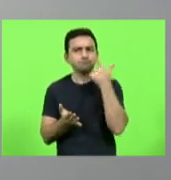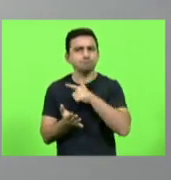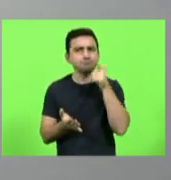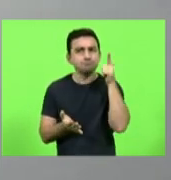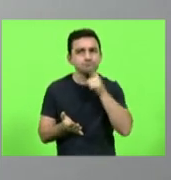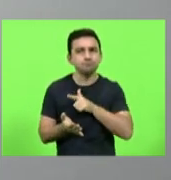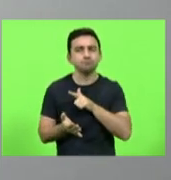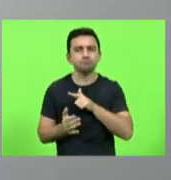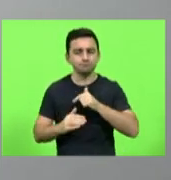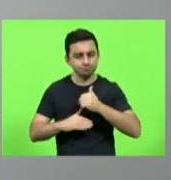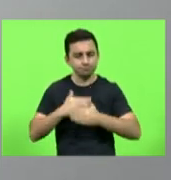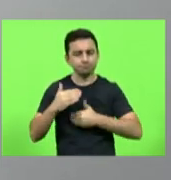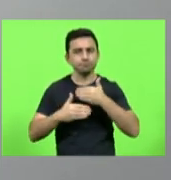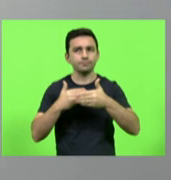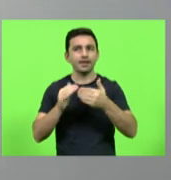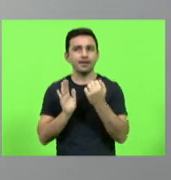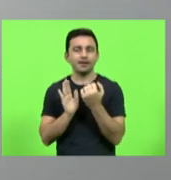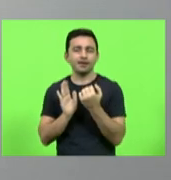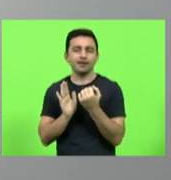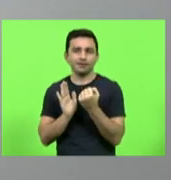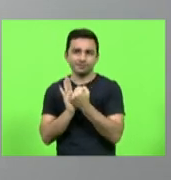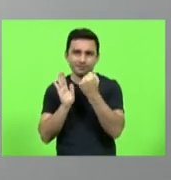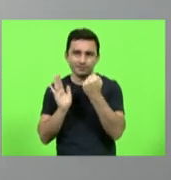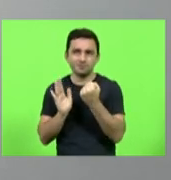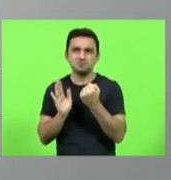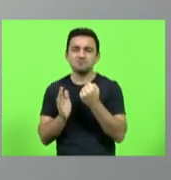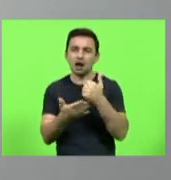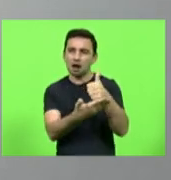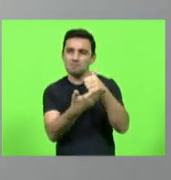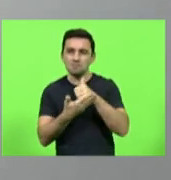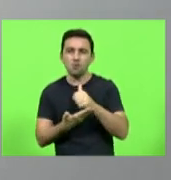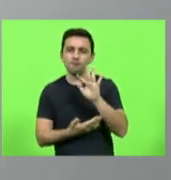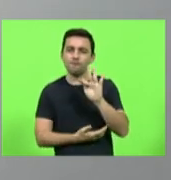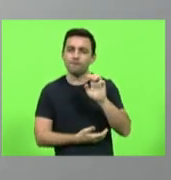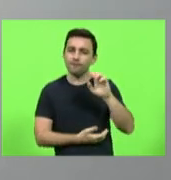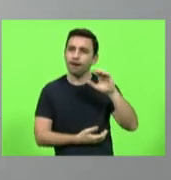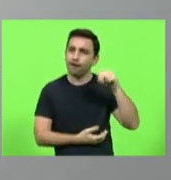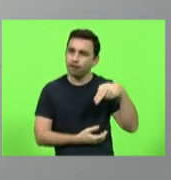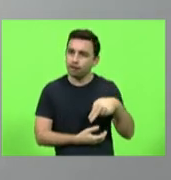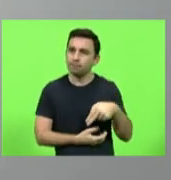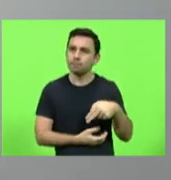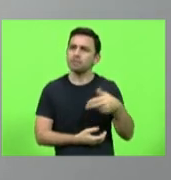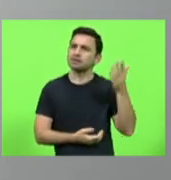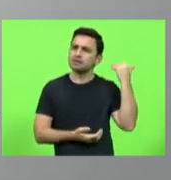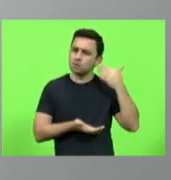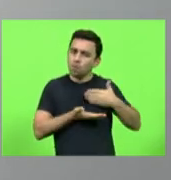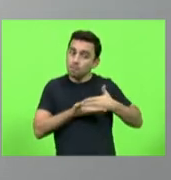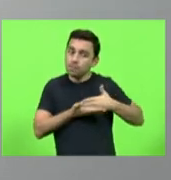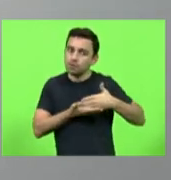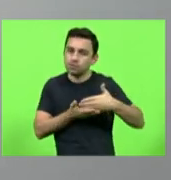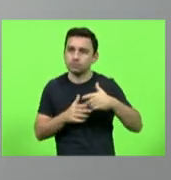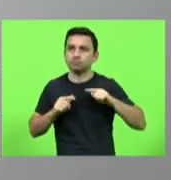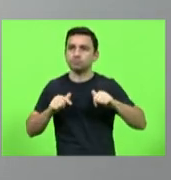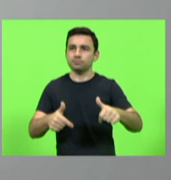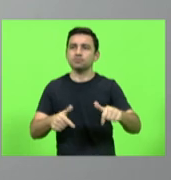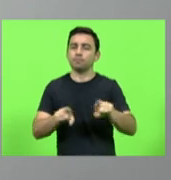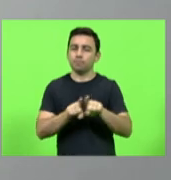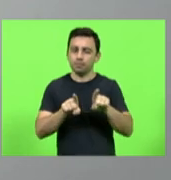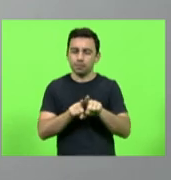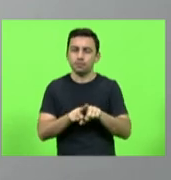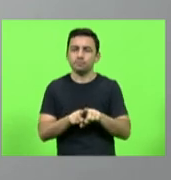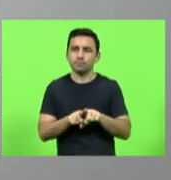aí aqui eu registro também o apoio que nós tivemos da FECAM desde o início das ações do GT.